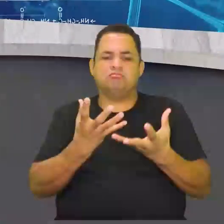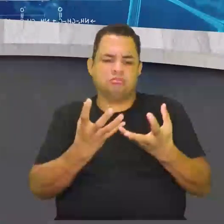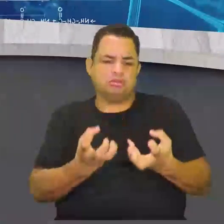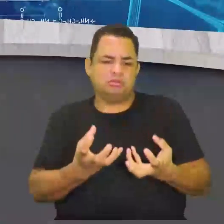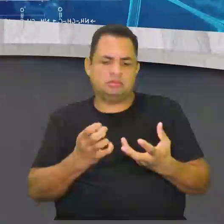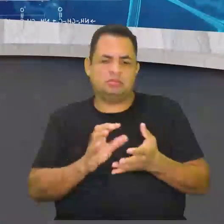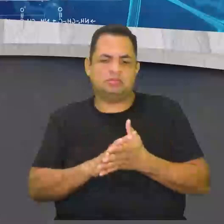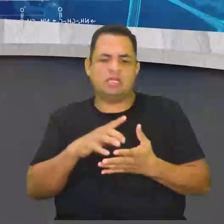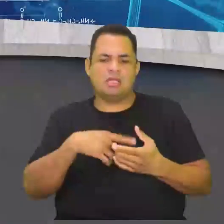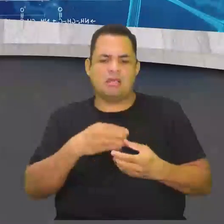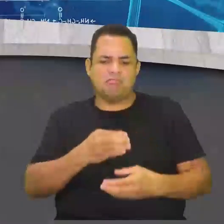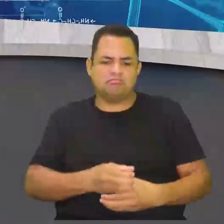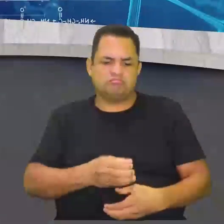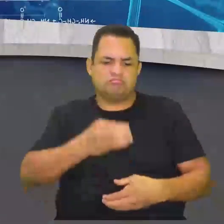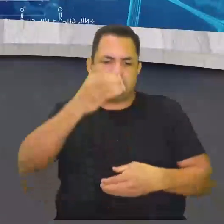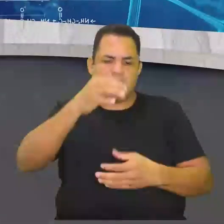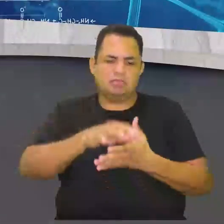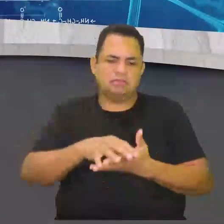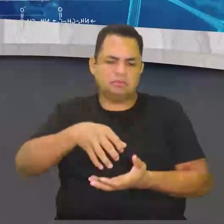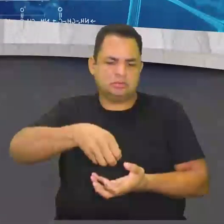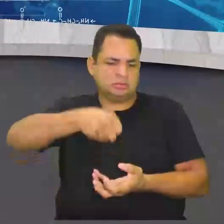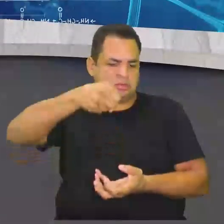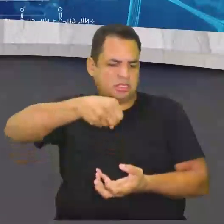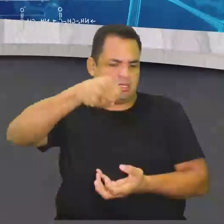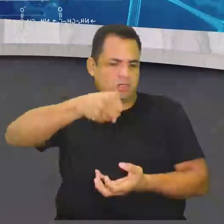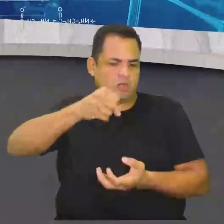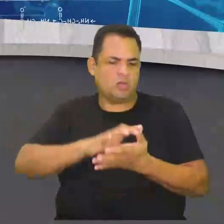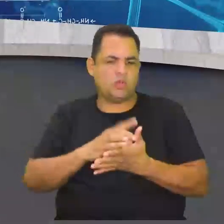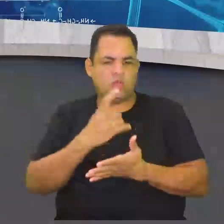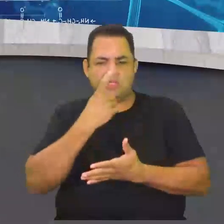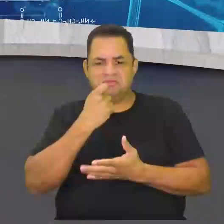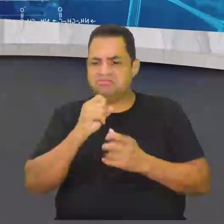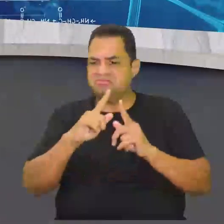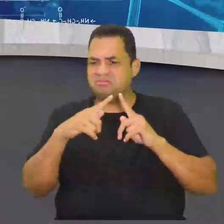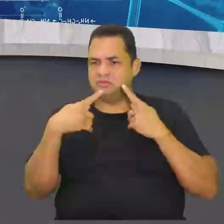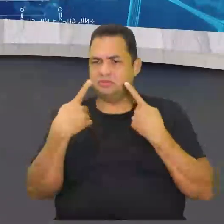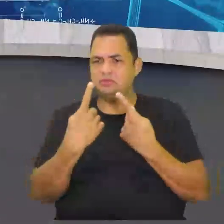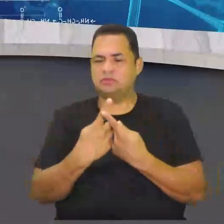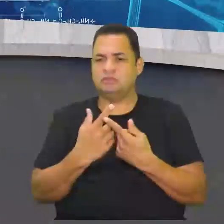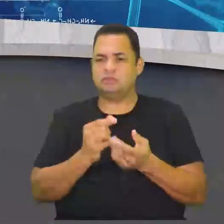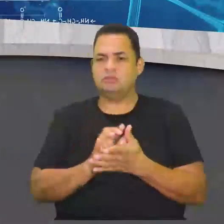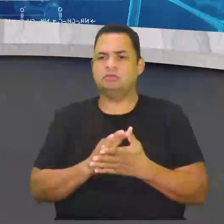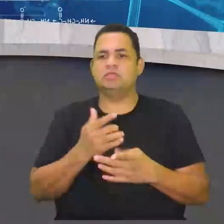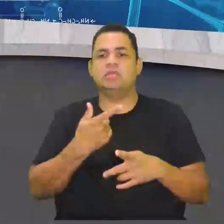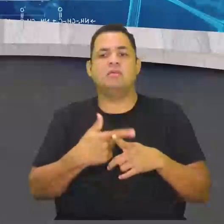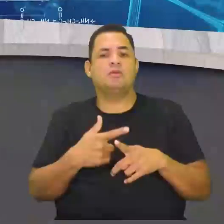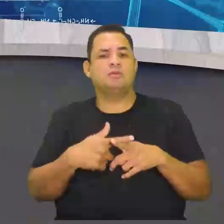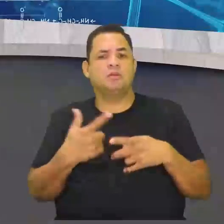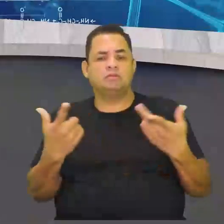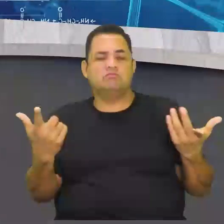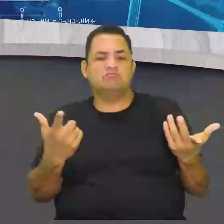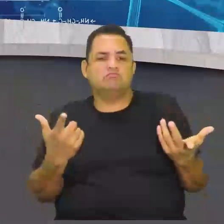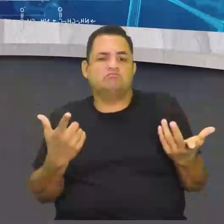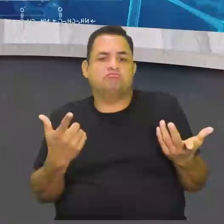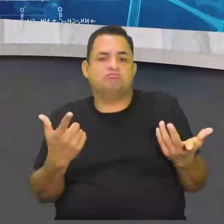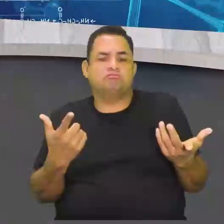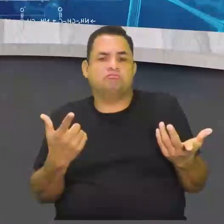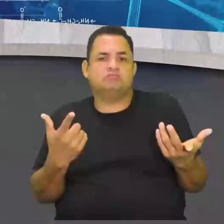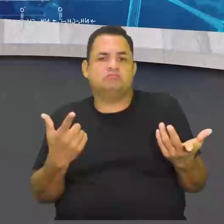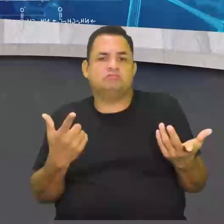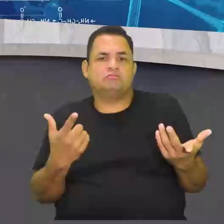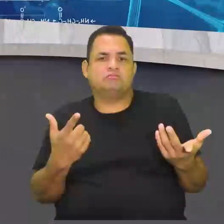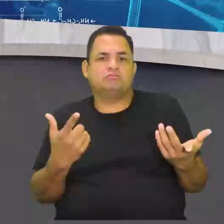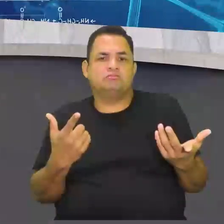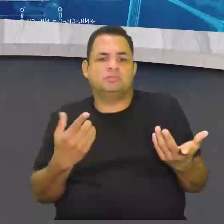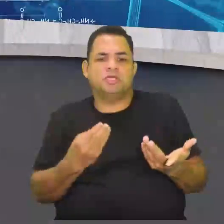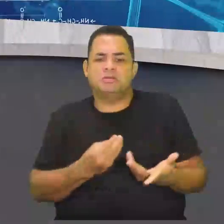de garrafa PETs, de sacolas plásticas, de lixo em geral. Isso prejudica a vida de quem? A vida dos